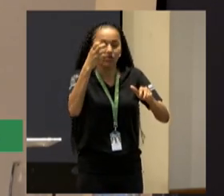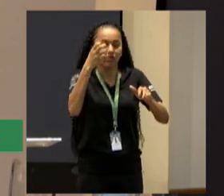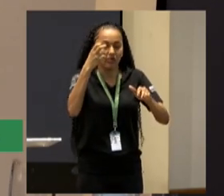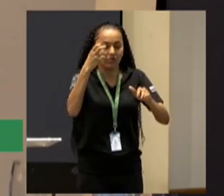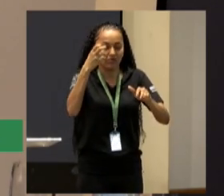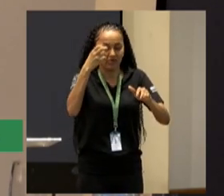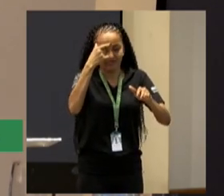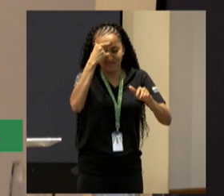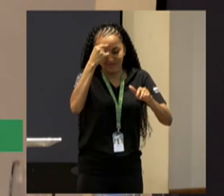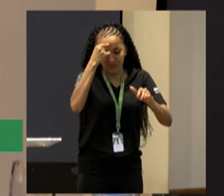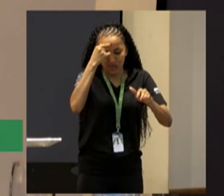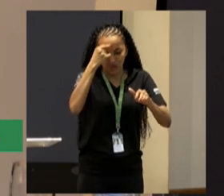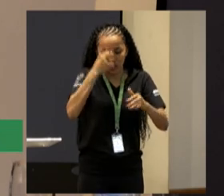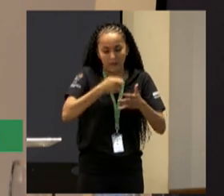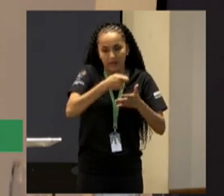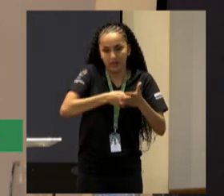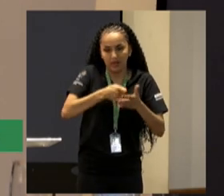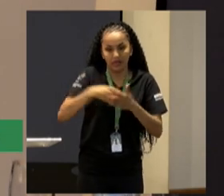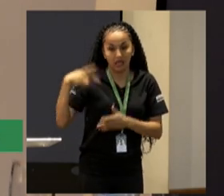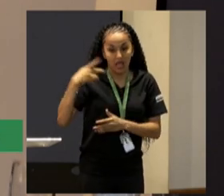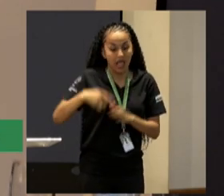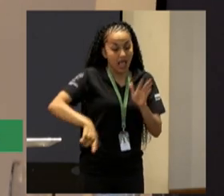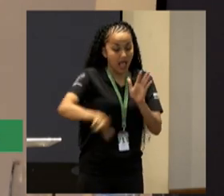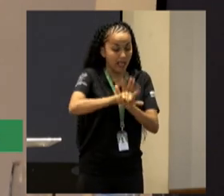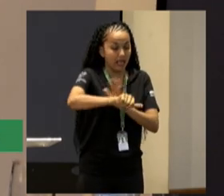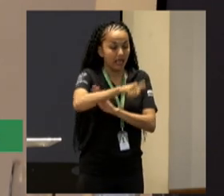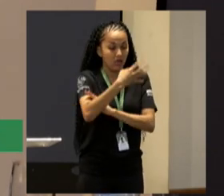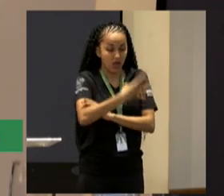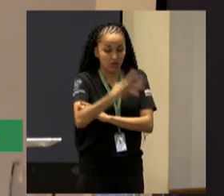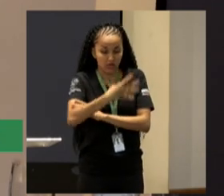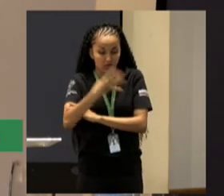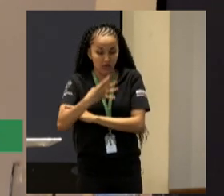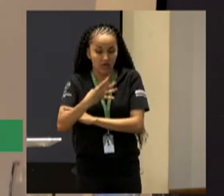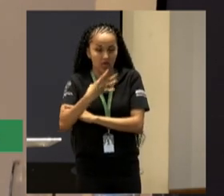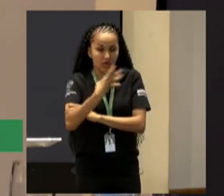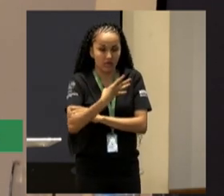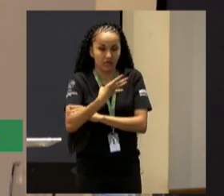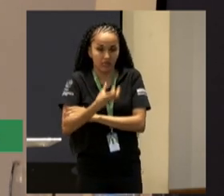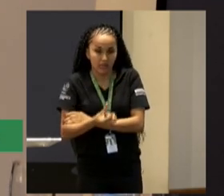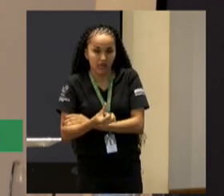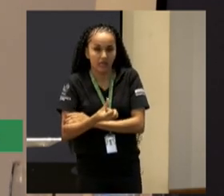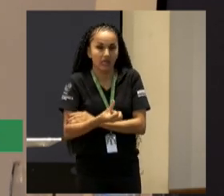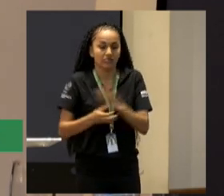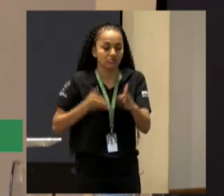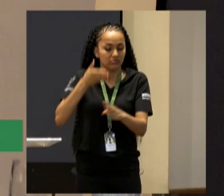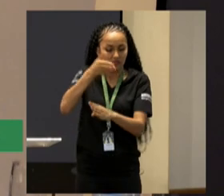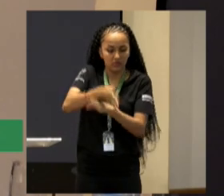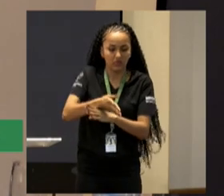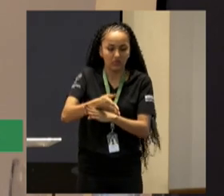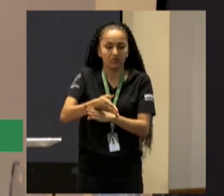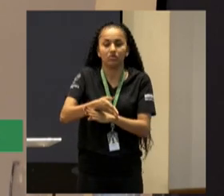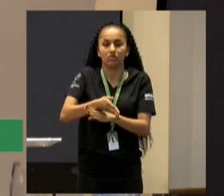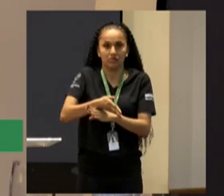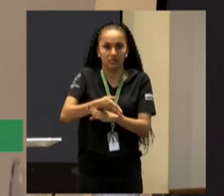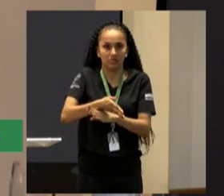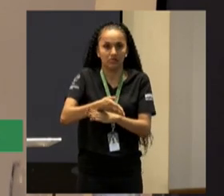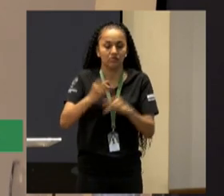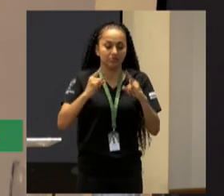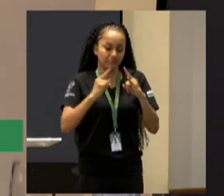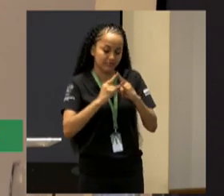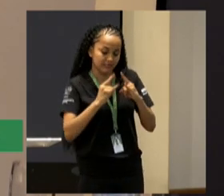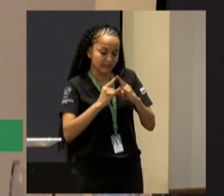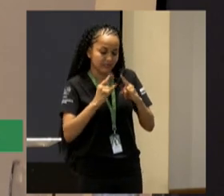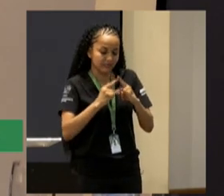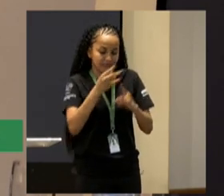política. A Lei 4446 de 1994 permite a inserção de ações na